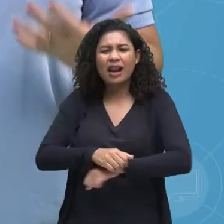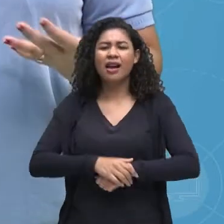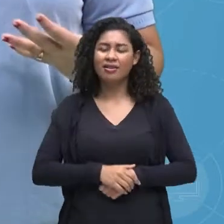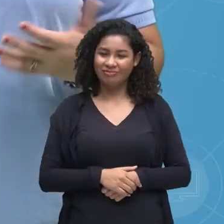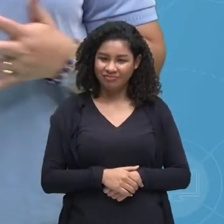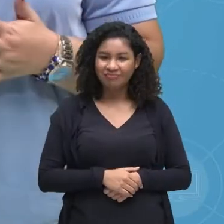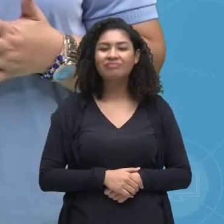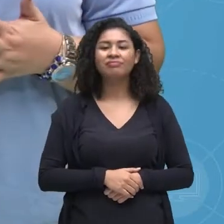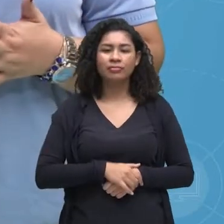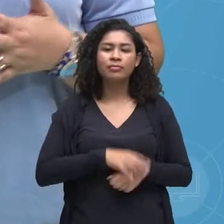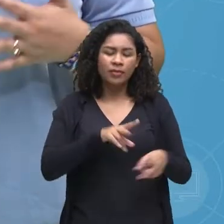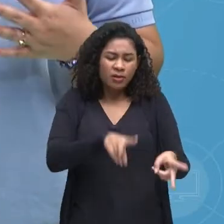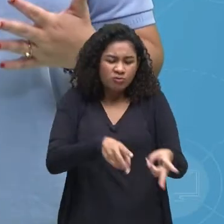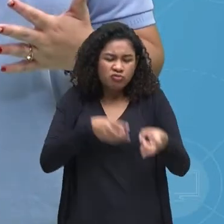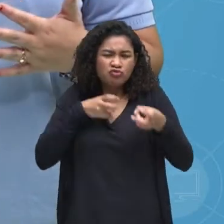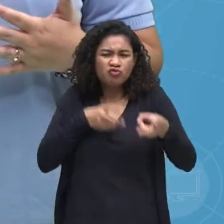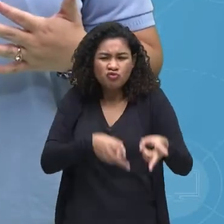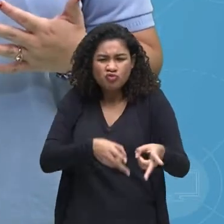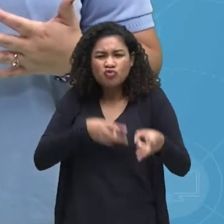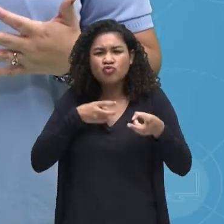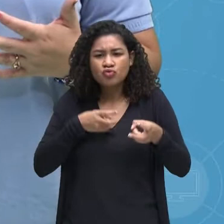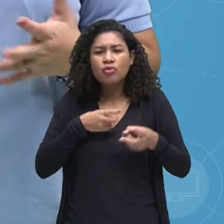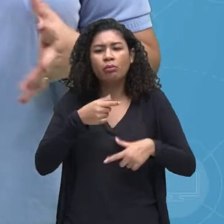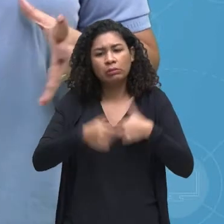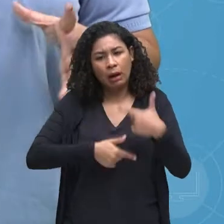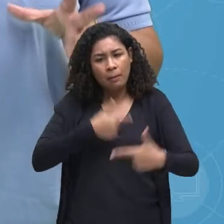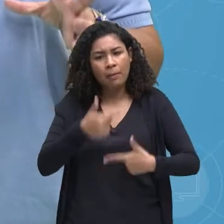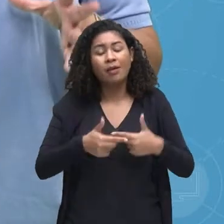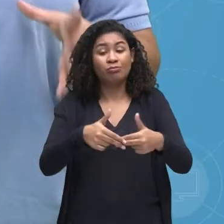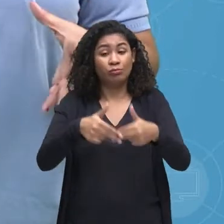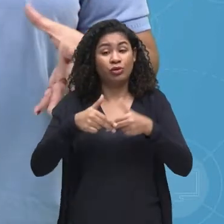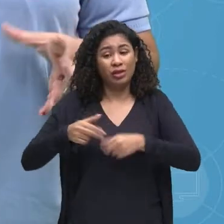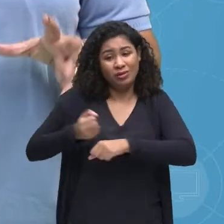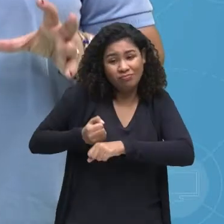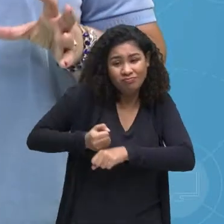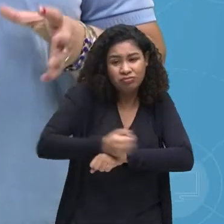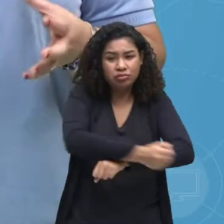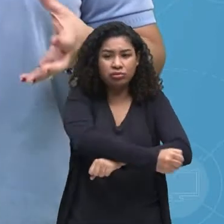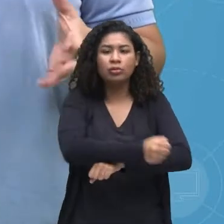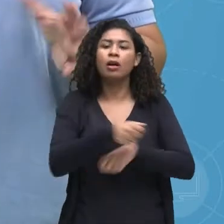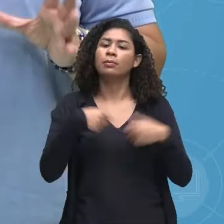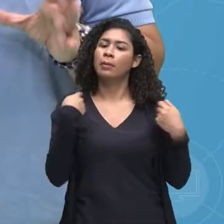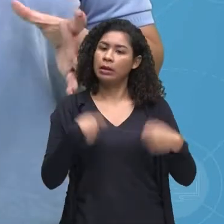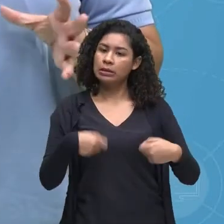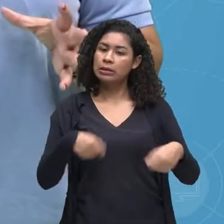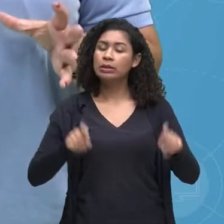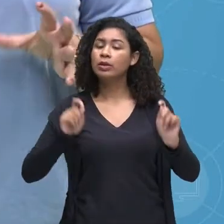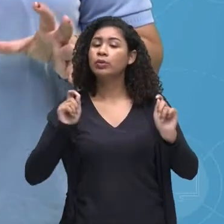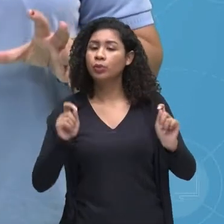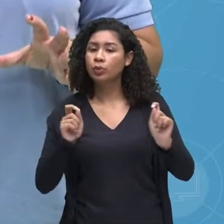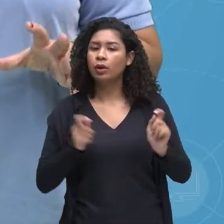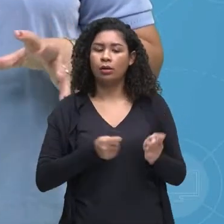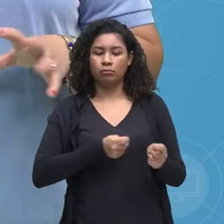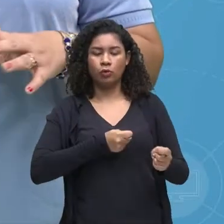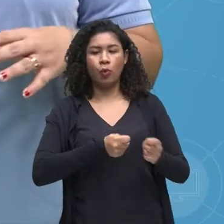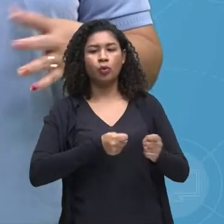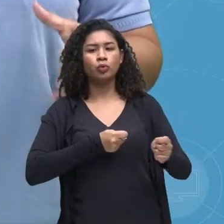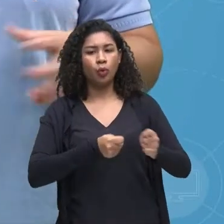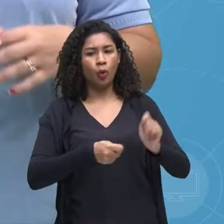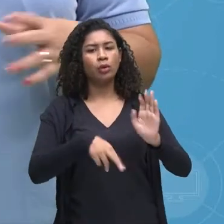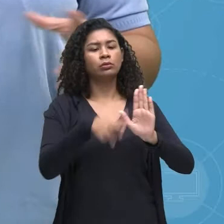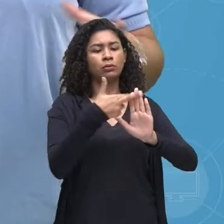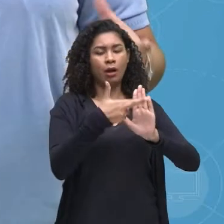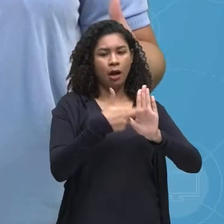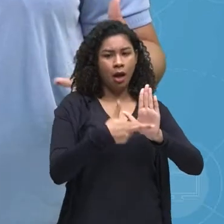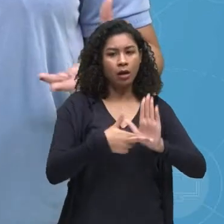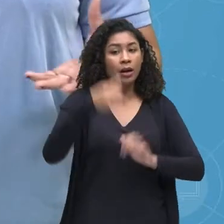no garimpo. Então, são formas de extração que precisa de um certo controle para que não polua,